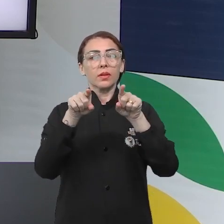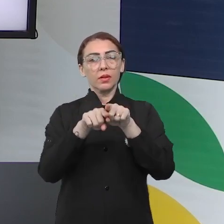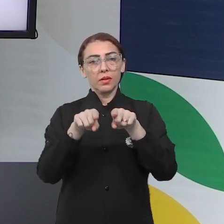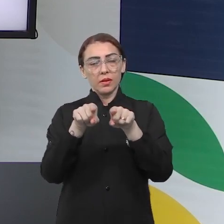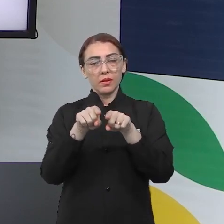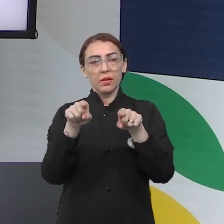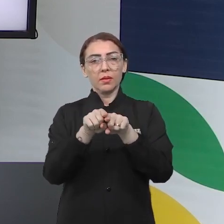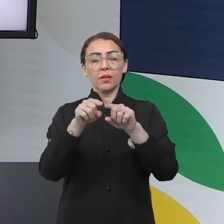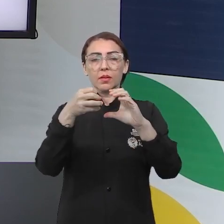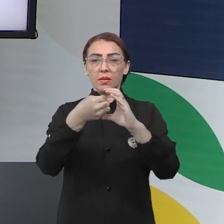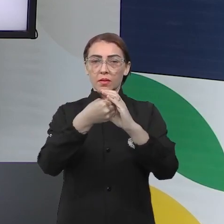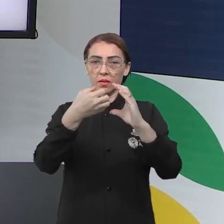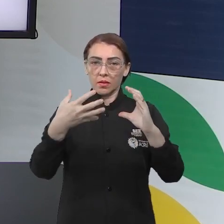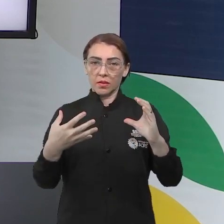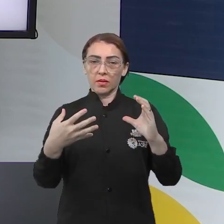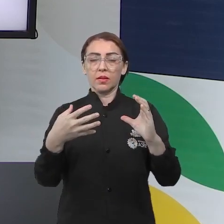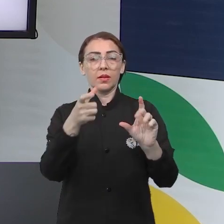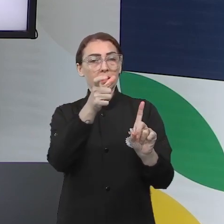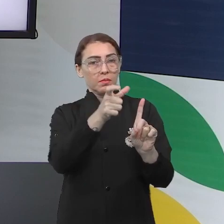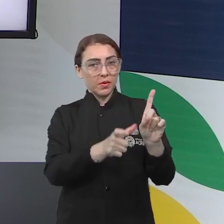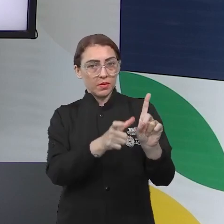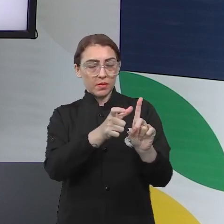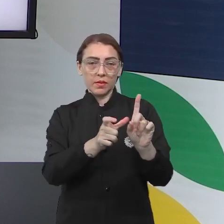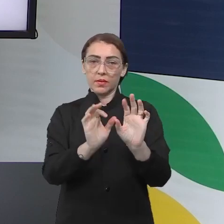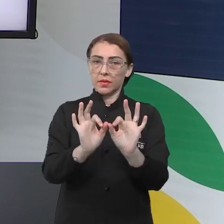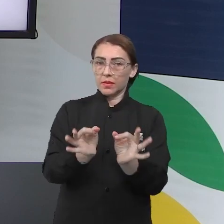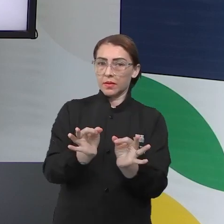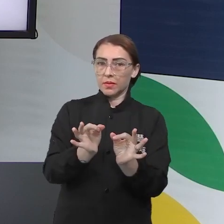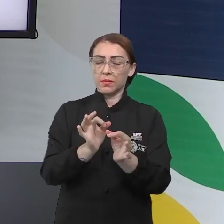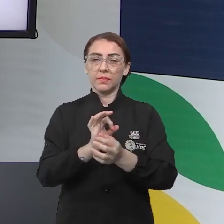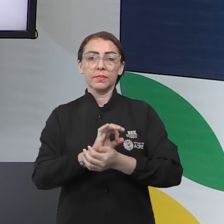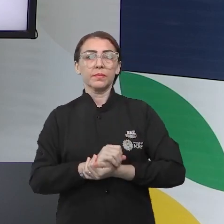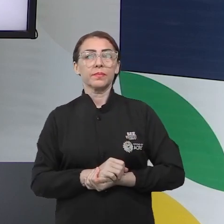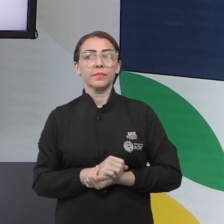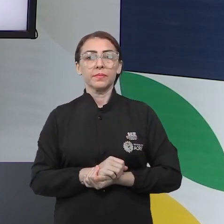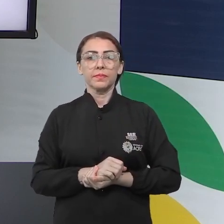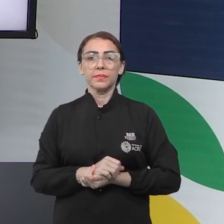também eram uma caracterização desses personagens, certo?